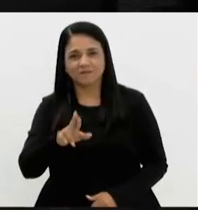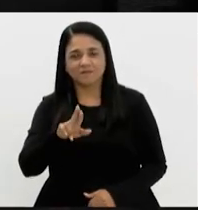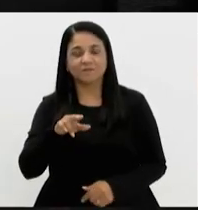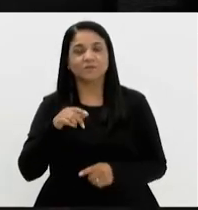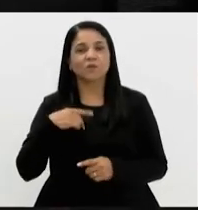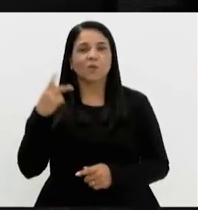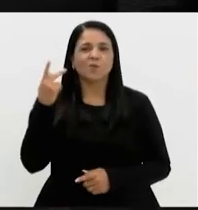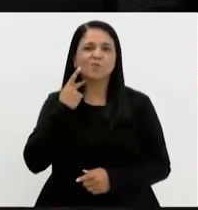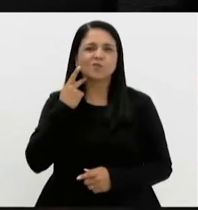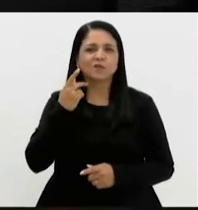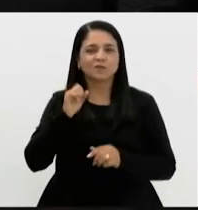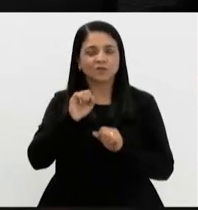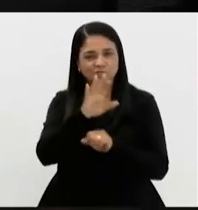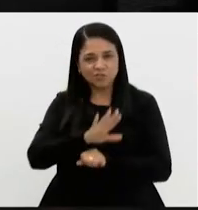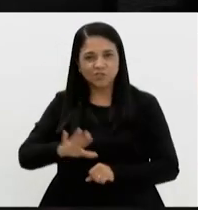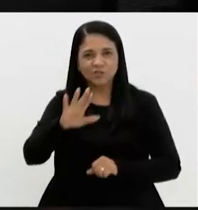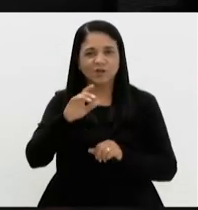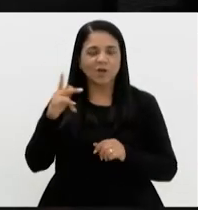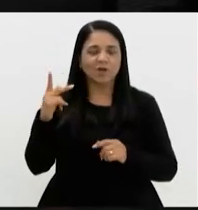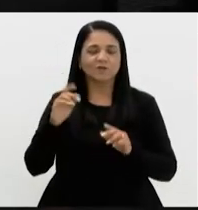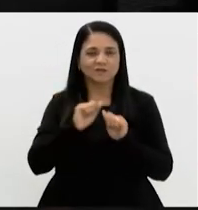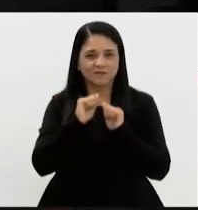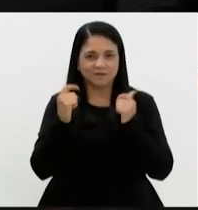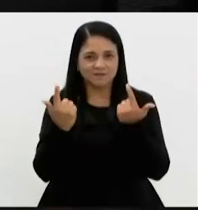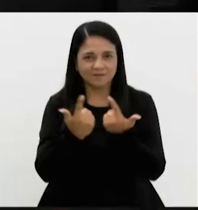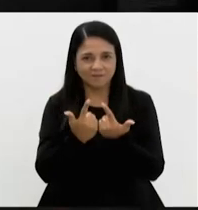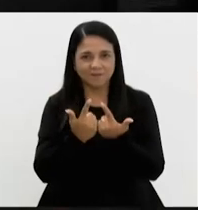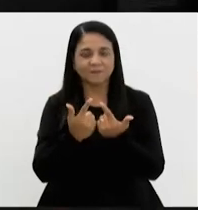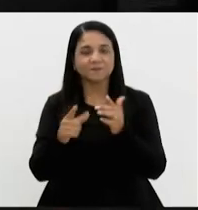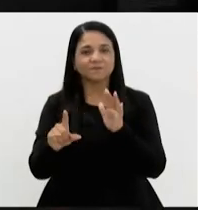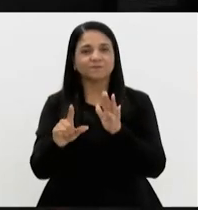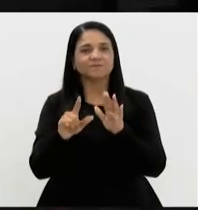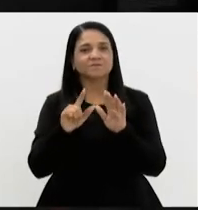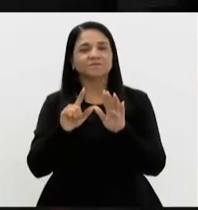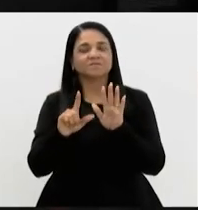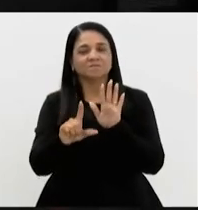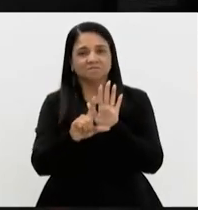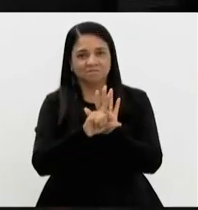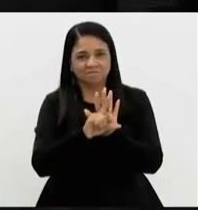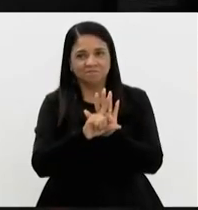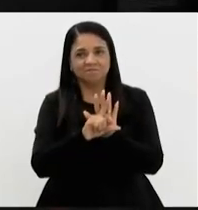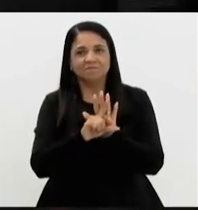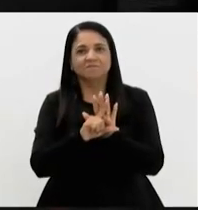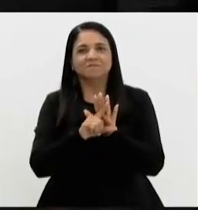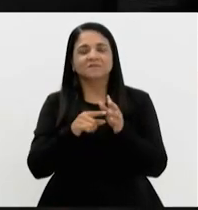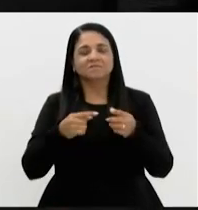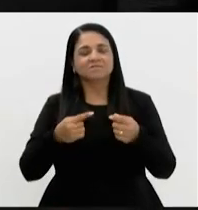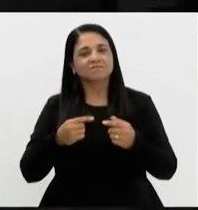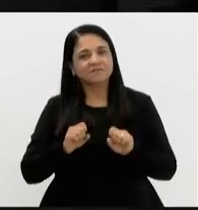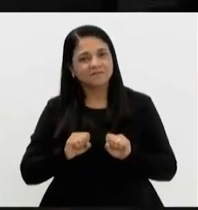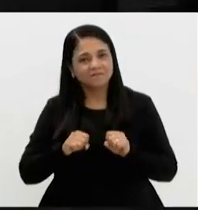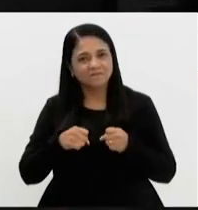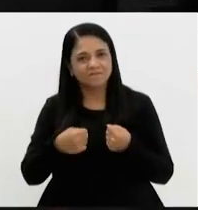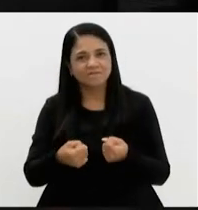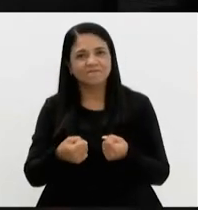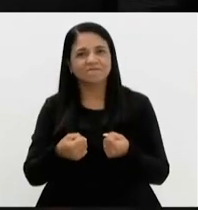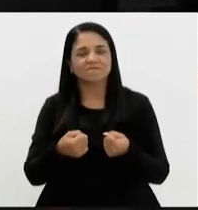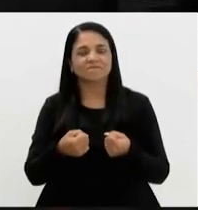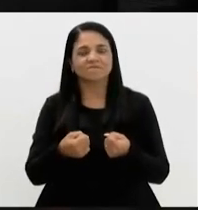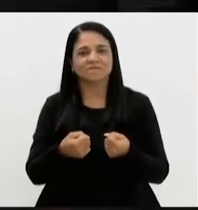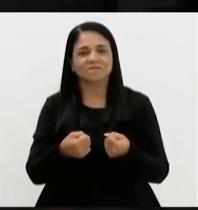Legislativa tem endido Ah funcionalmente e com grande denodo as causas a